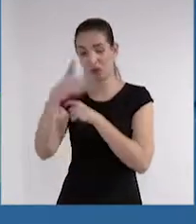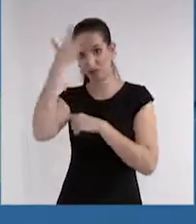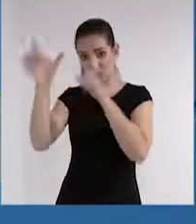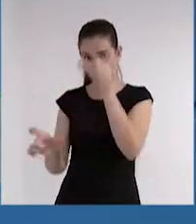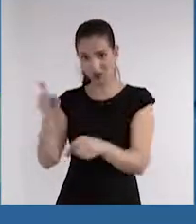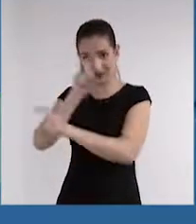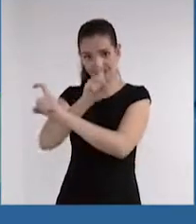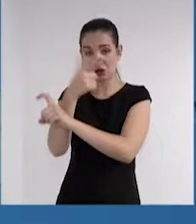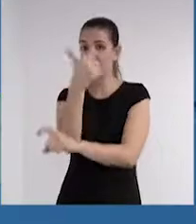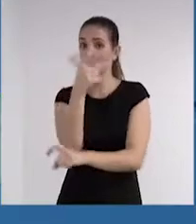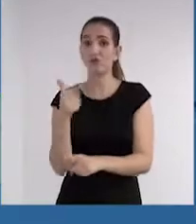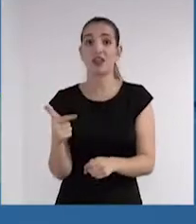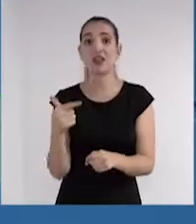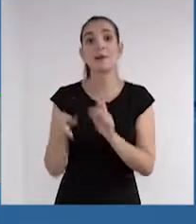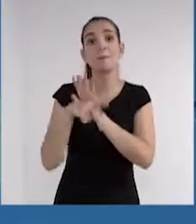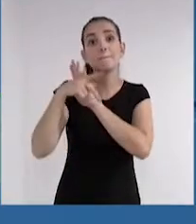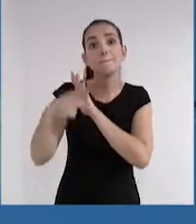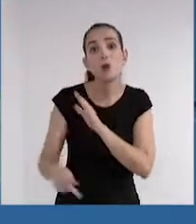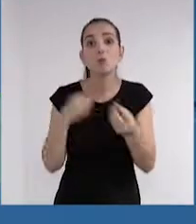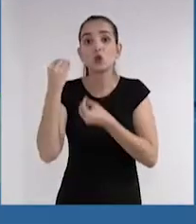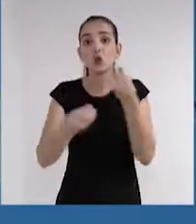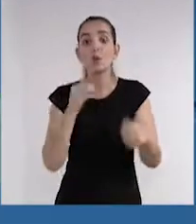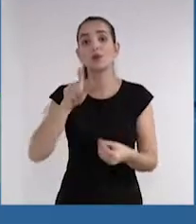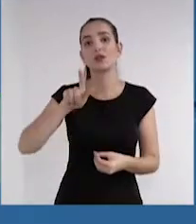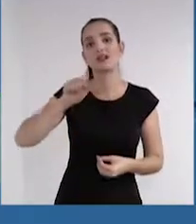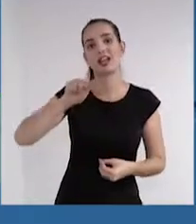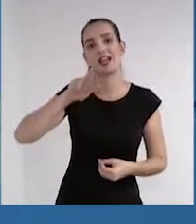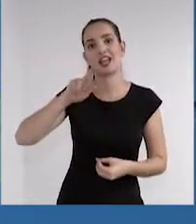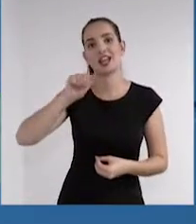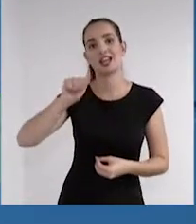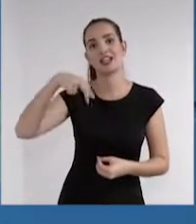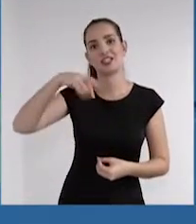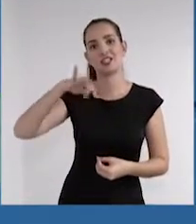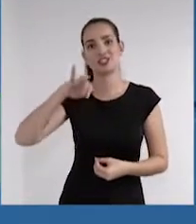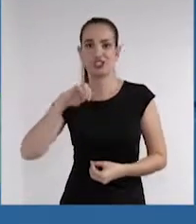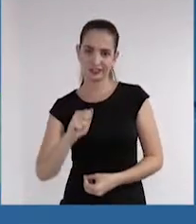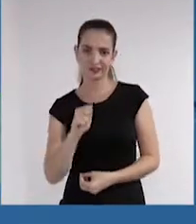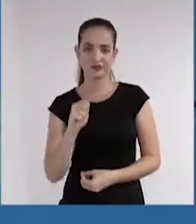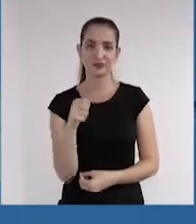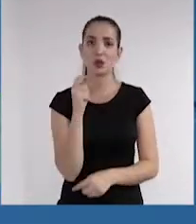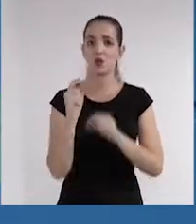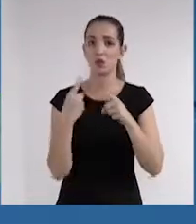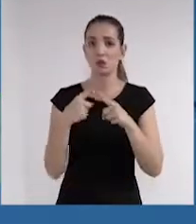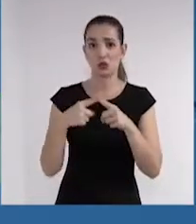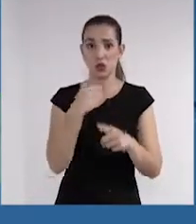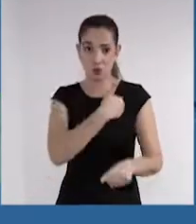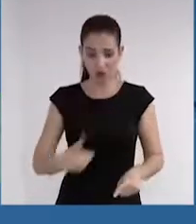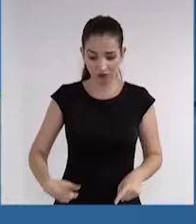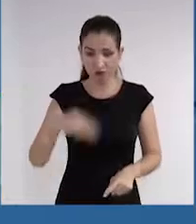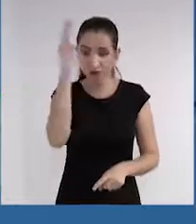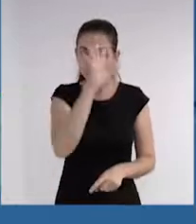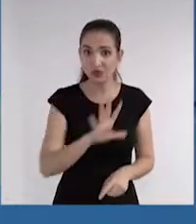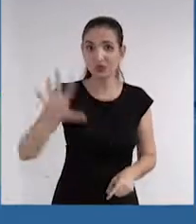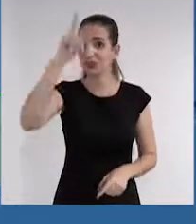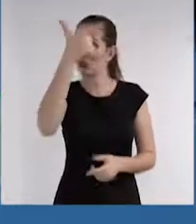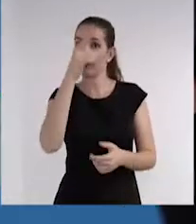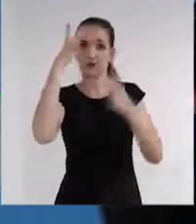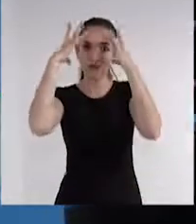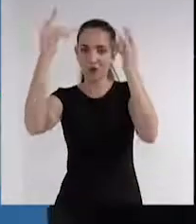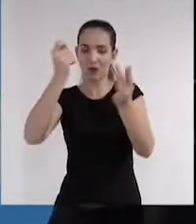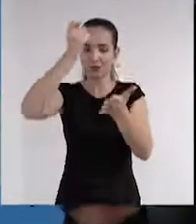é a União. A União não titulou ninguém, a União não escriturou ninguém, a União não